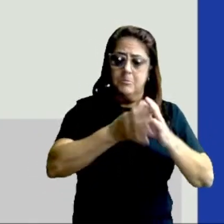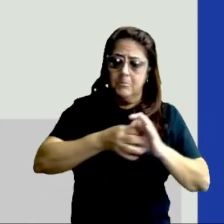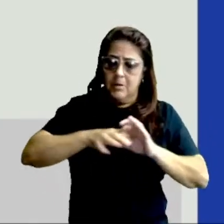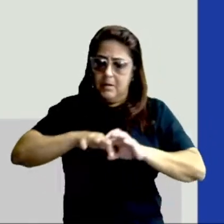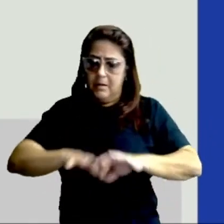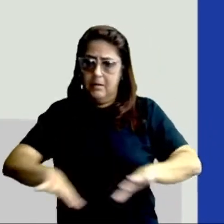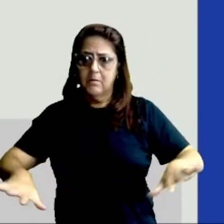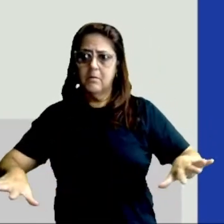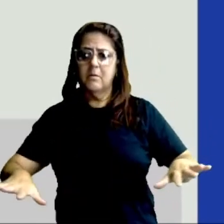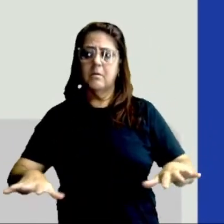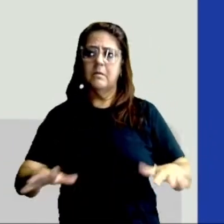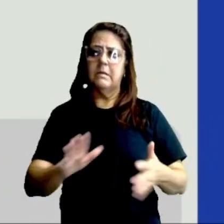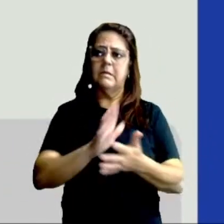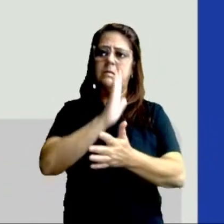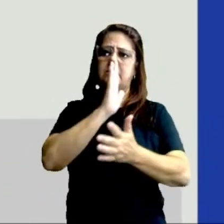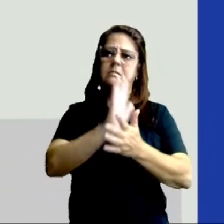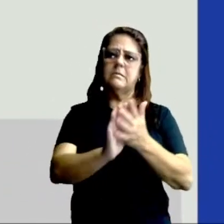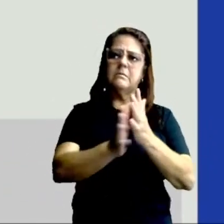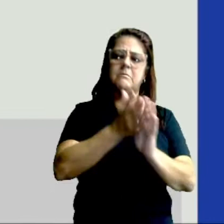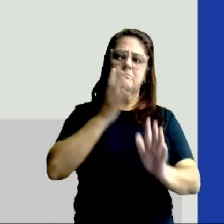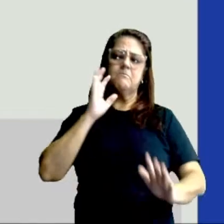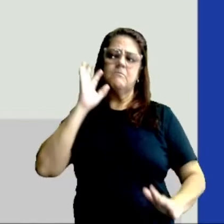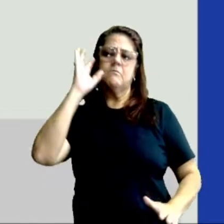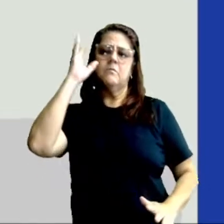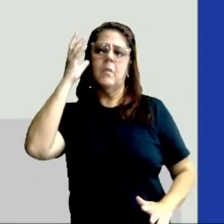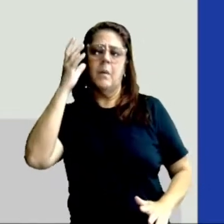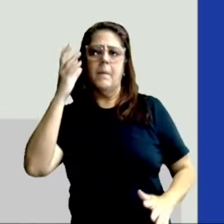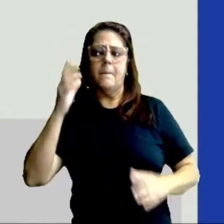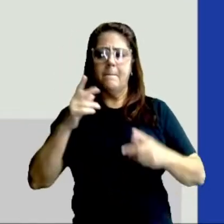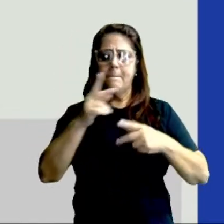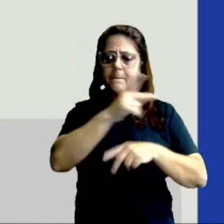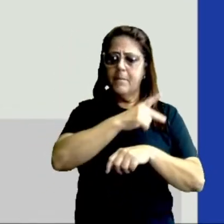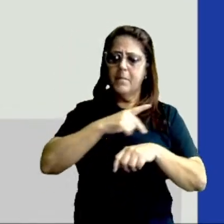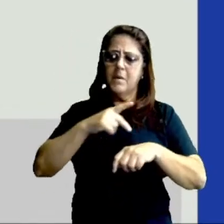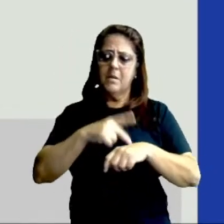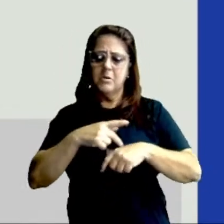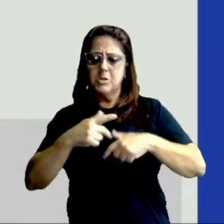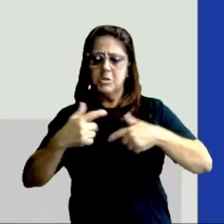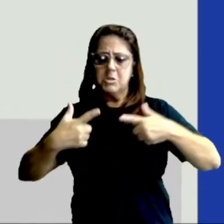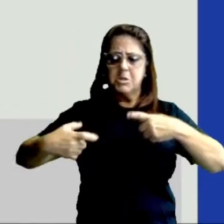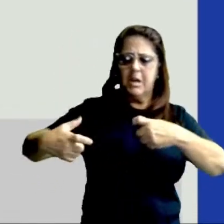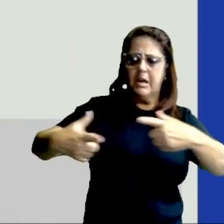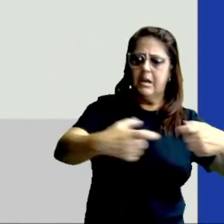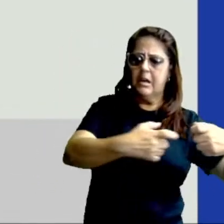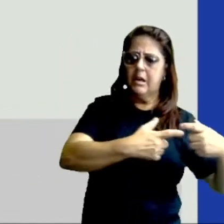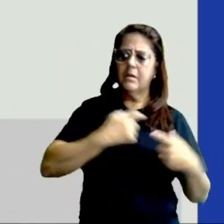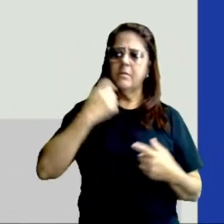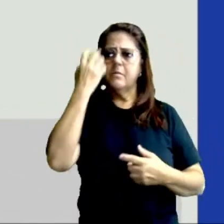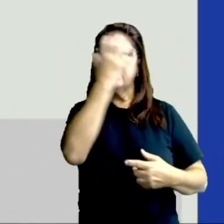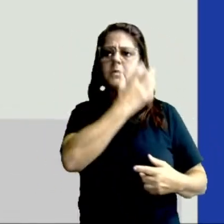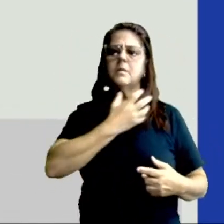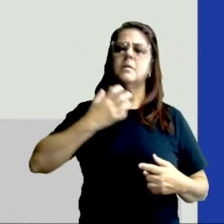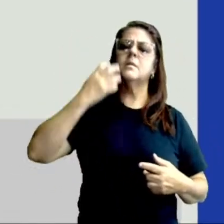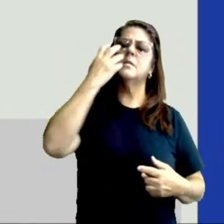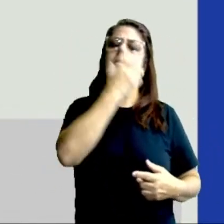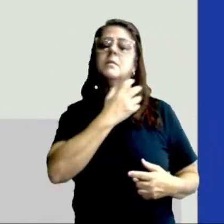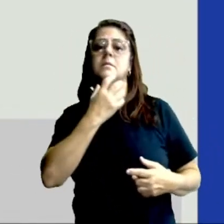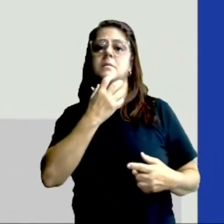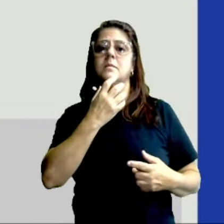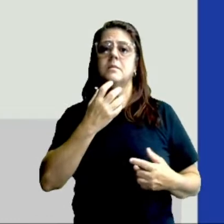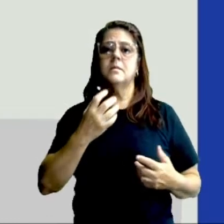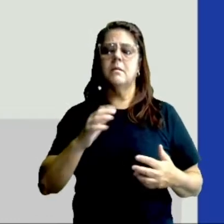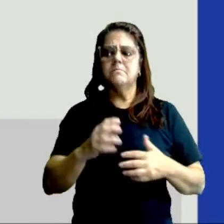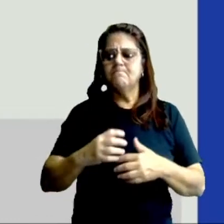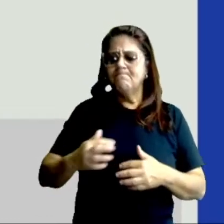nada adiantou e de guerra em paz de paz em guerra todo o povo dessa terra quando pode cantar canta de dor